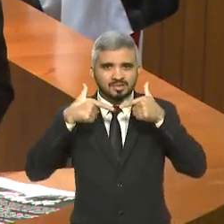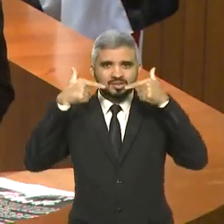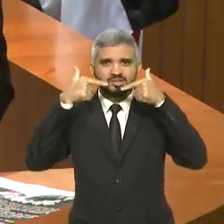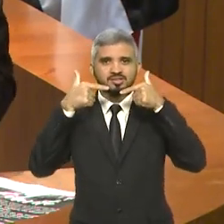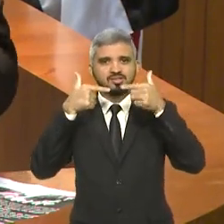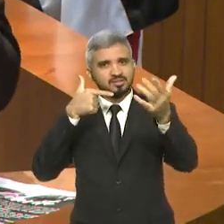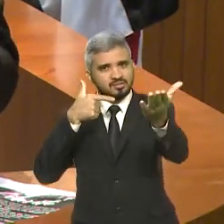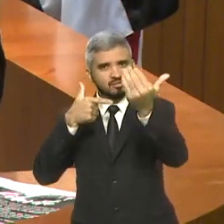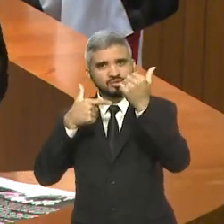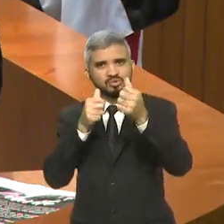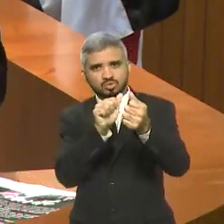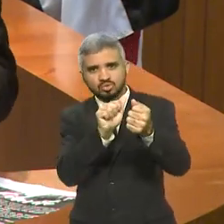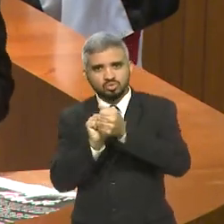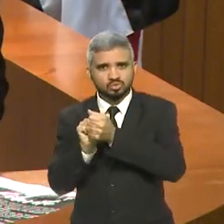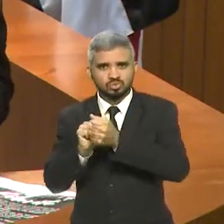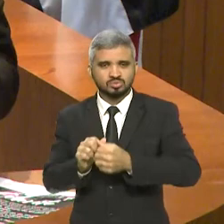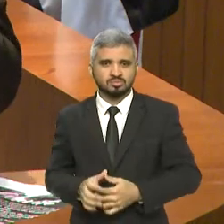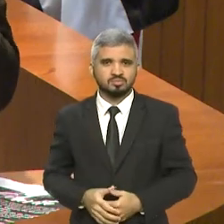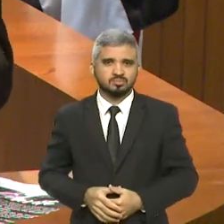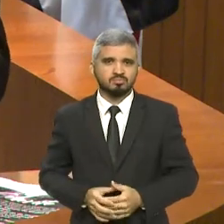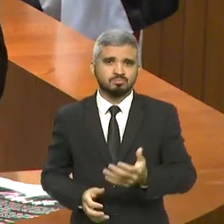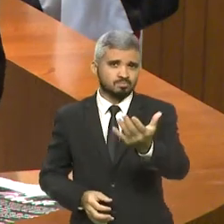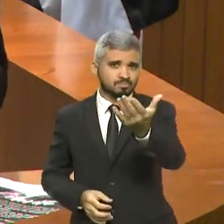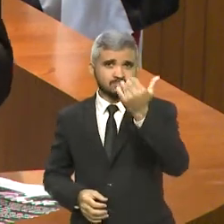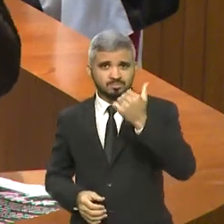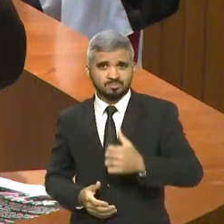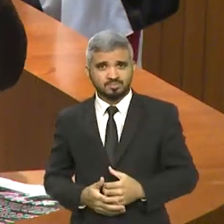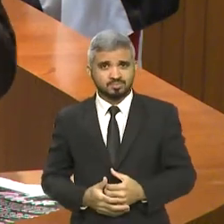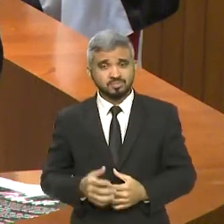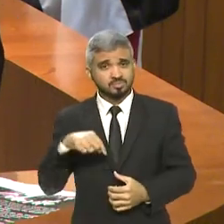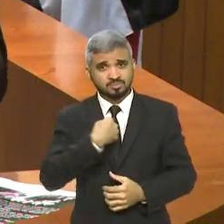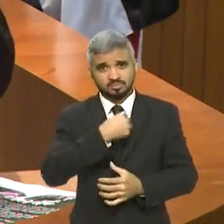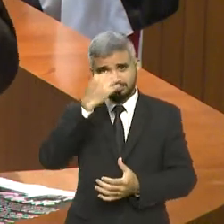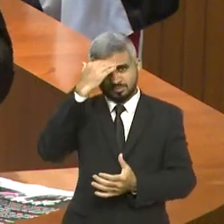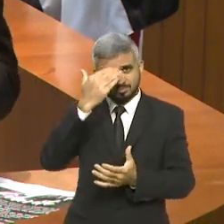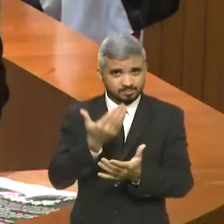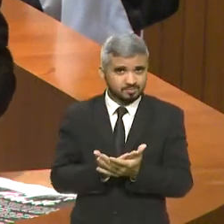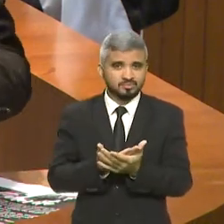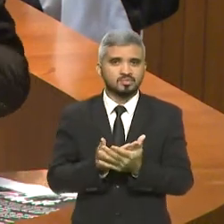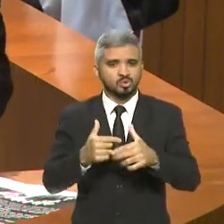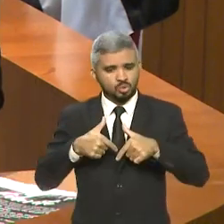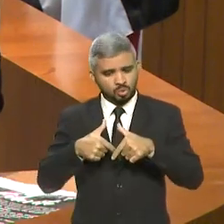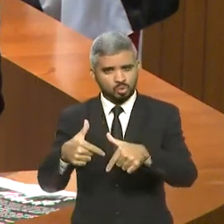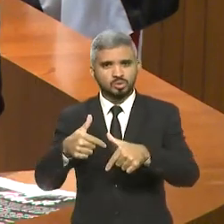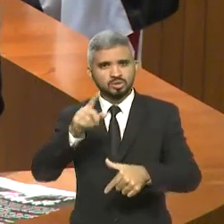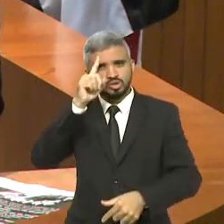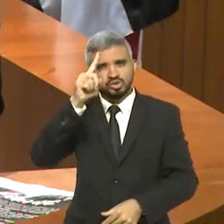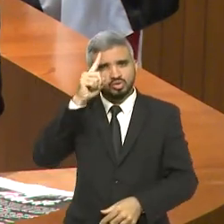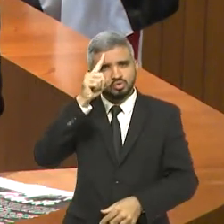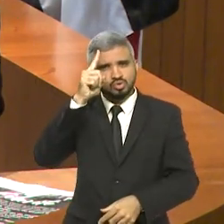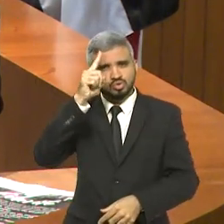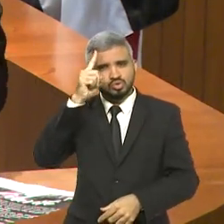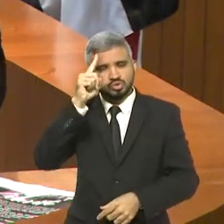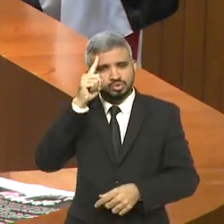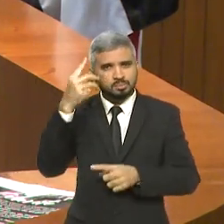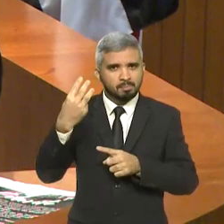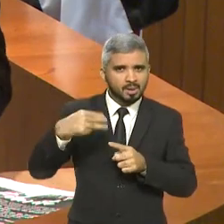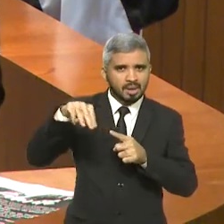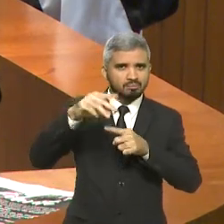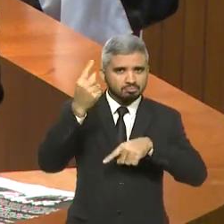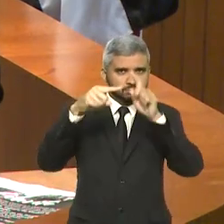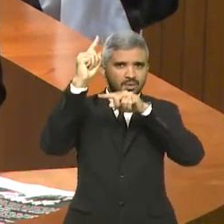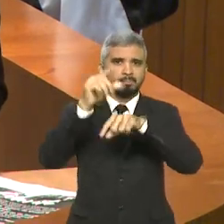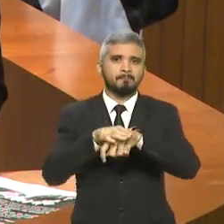gente, venha com a gente. Nós acreditamos e lutamos todos os dias por um Maranhão melhor e ainda